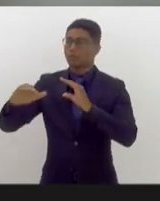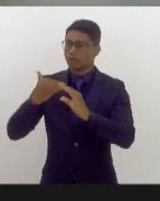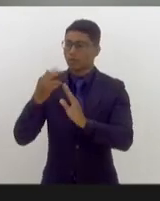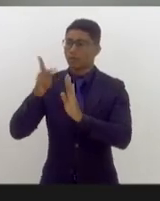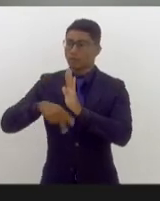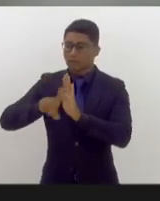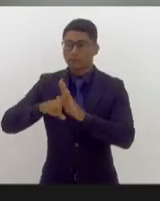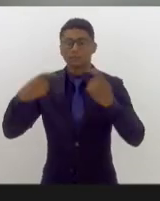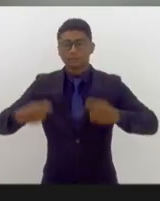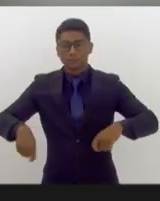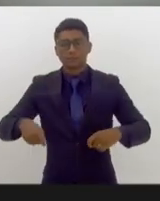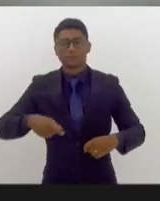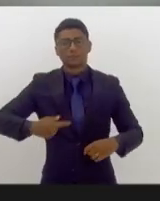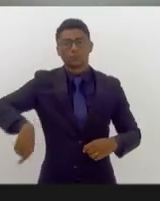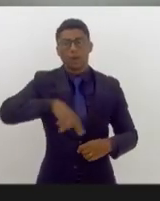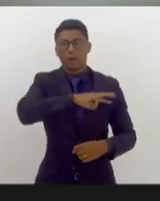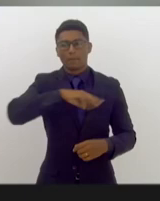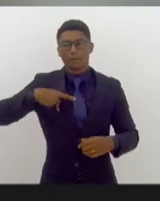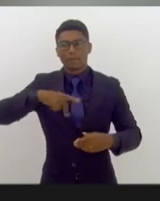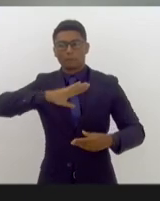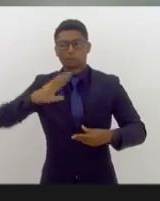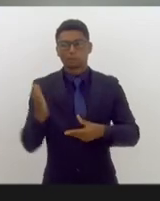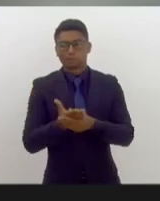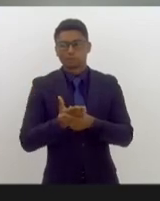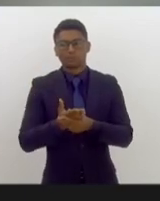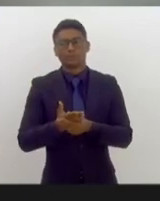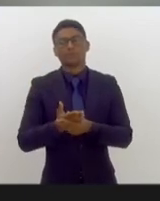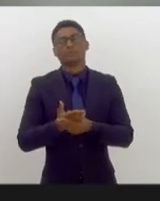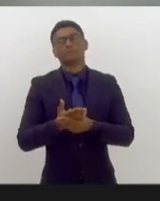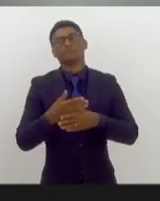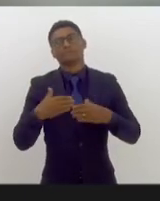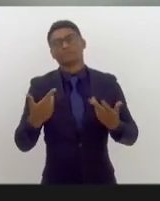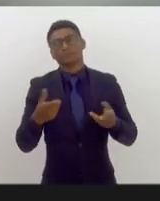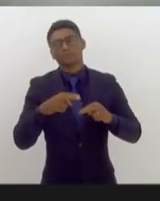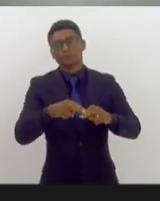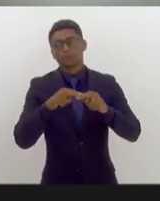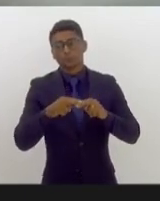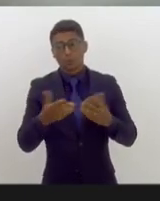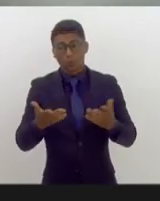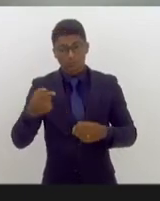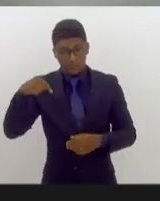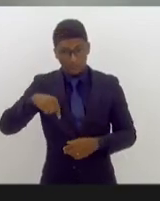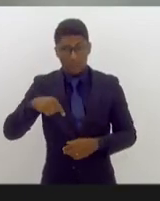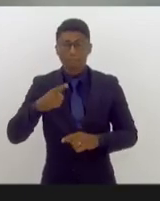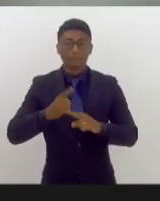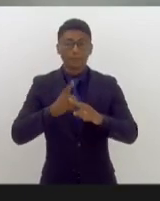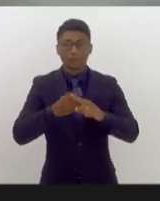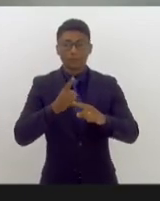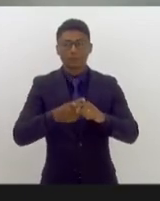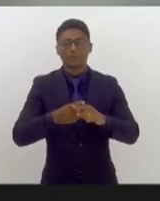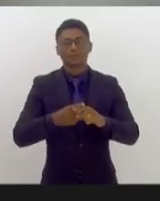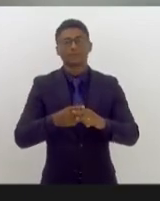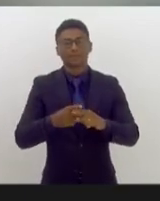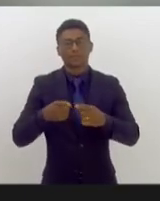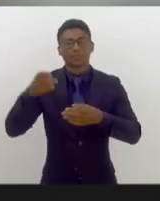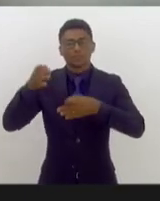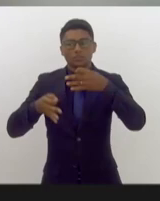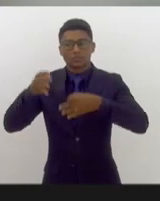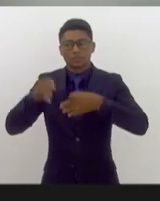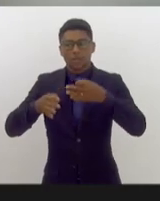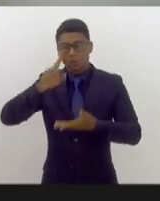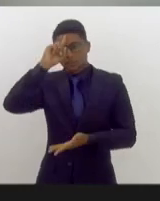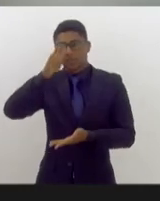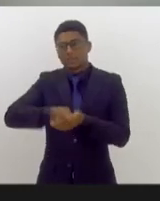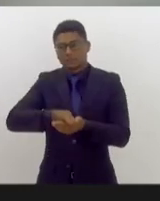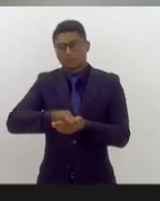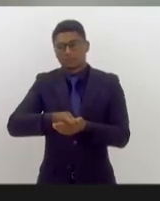projeto, enfim. E hoje estamos aqui, então, em razão de uma decisão judicial, o que, claro, é positivo na